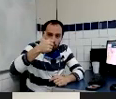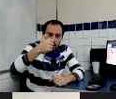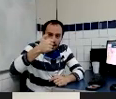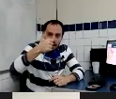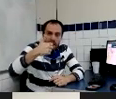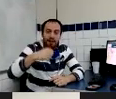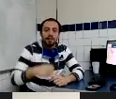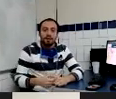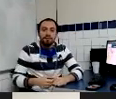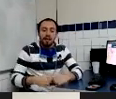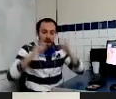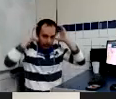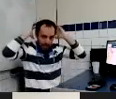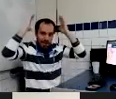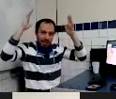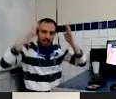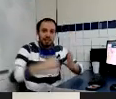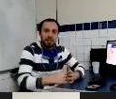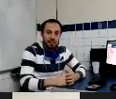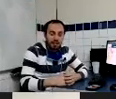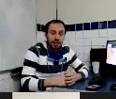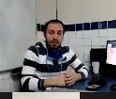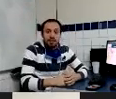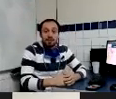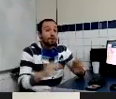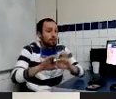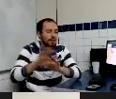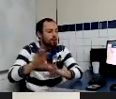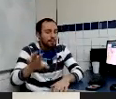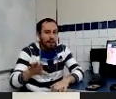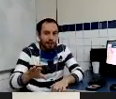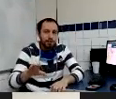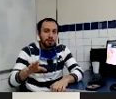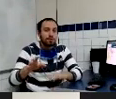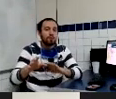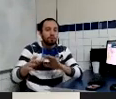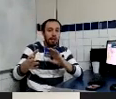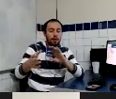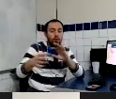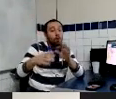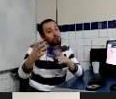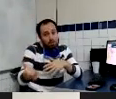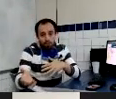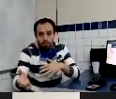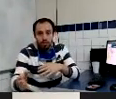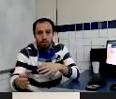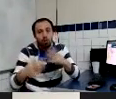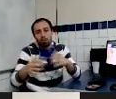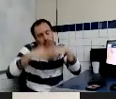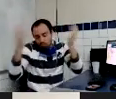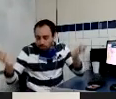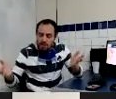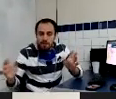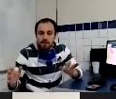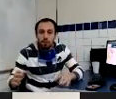surgimento do polegar, aumento da caixa caniana. Se você não lembra nada disso, ou você não viu o vídeo